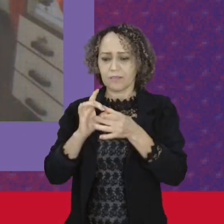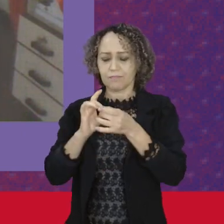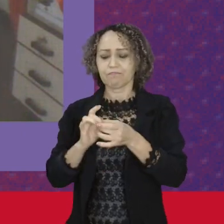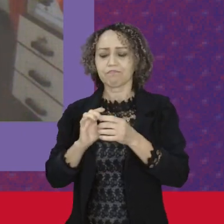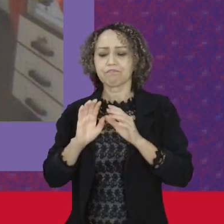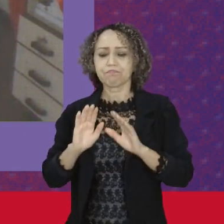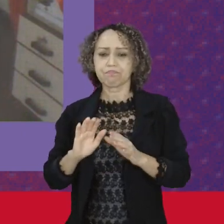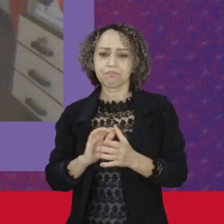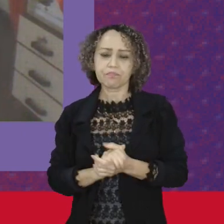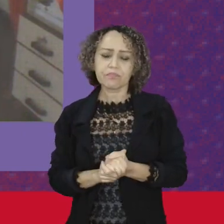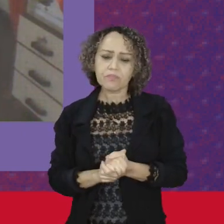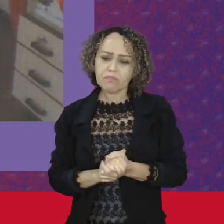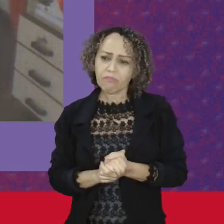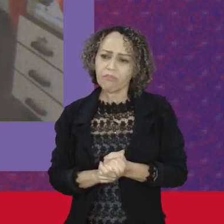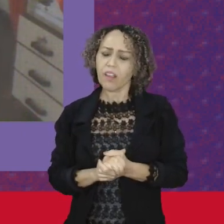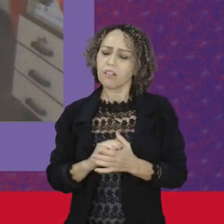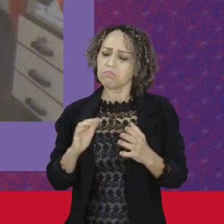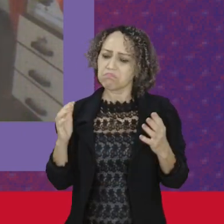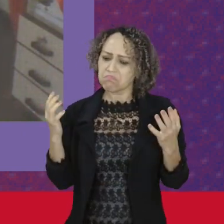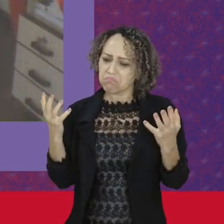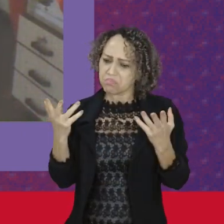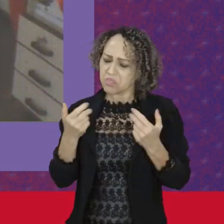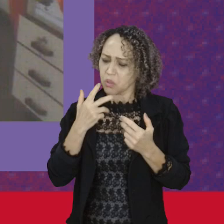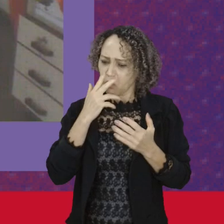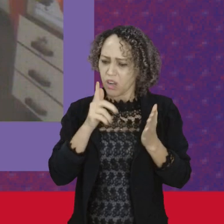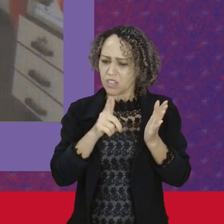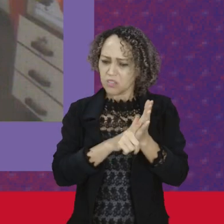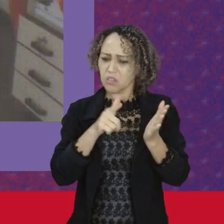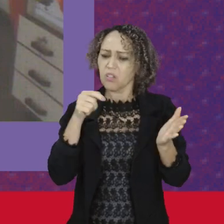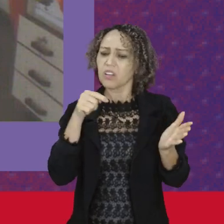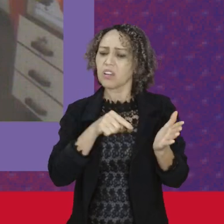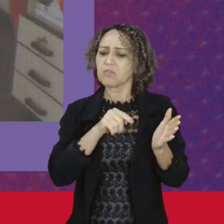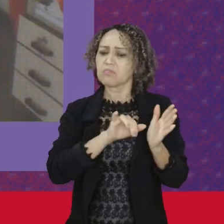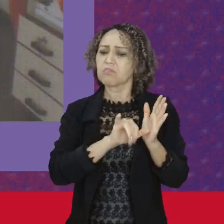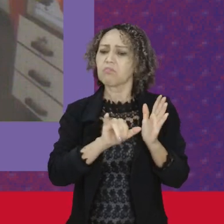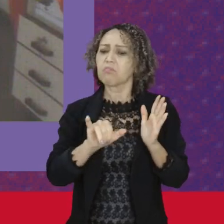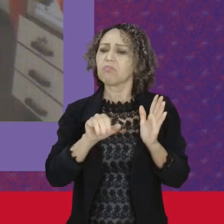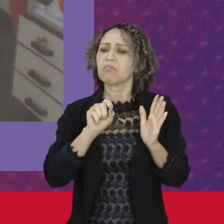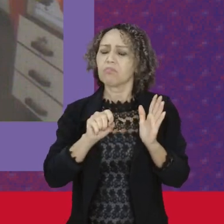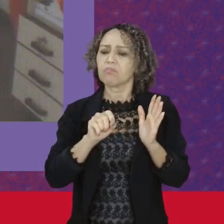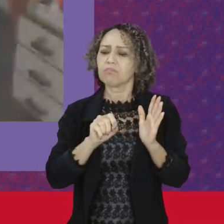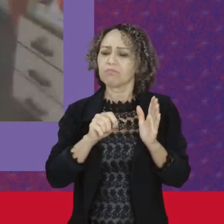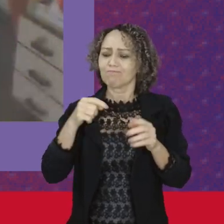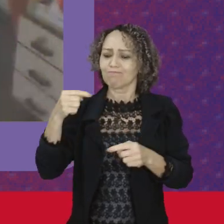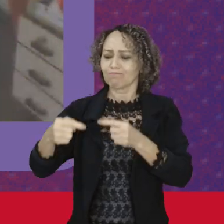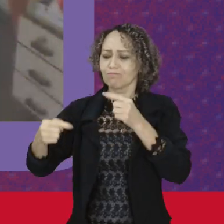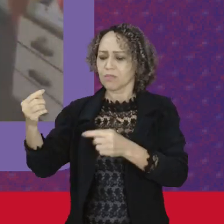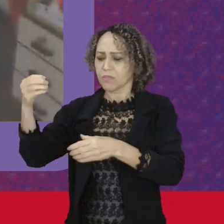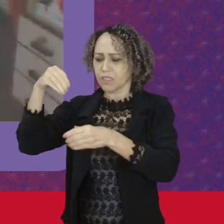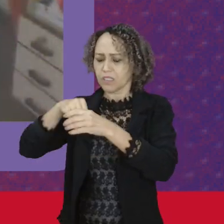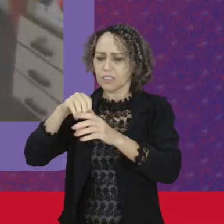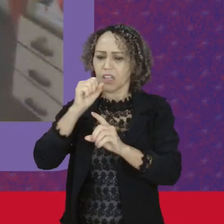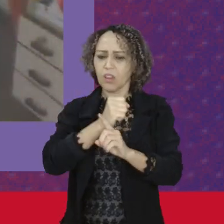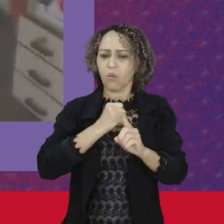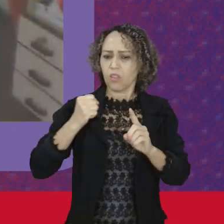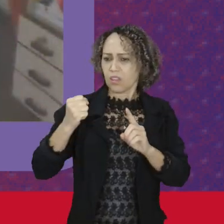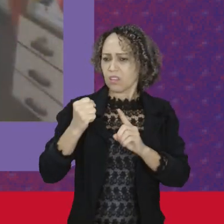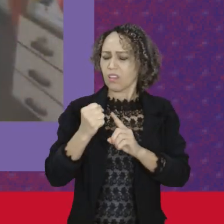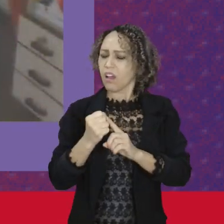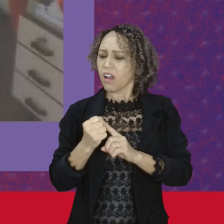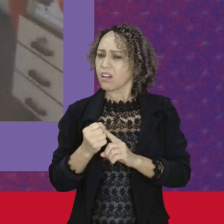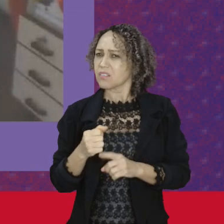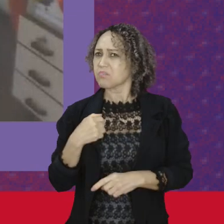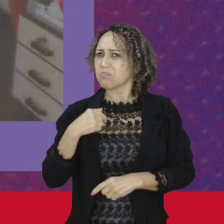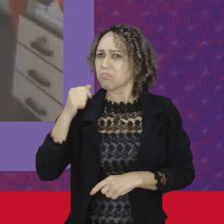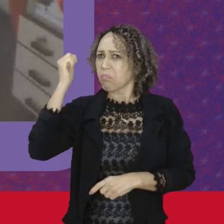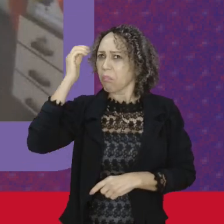Gente, uma luta bonita, e eu acho que esses jornais trouxeram do debate dentro da sociedade, eu imagino, né?